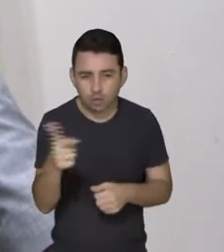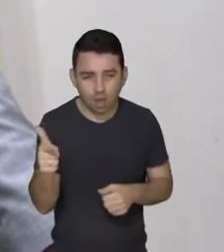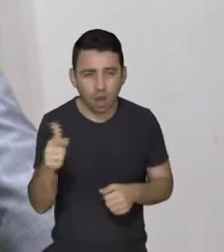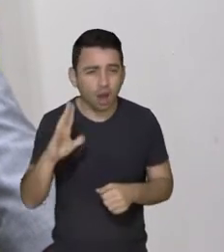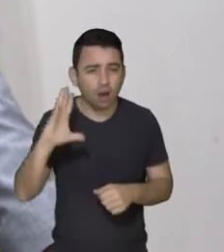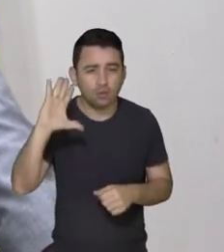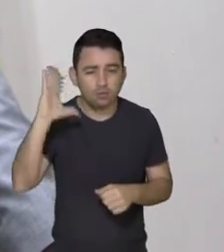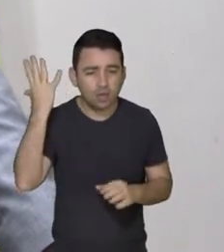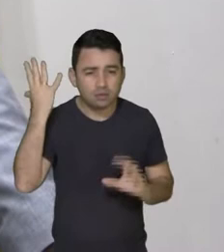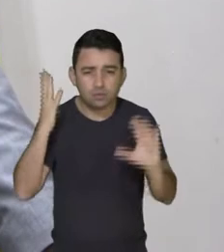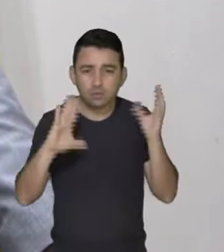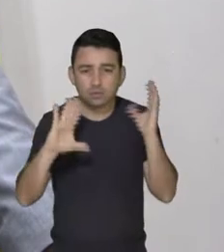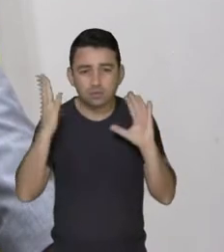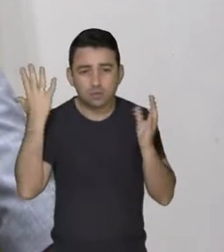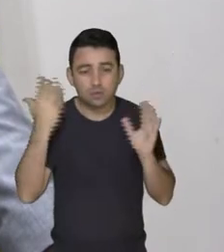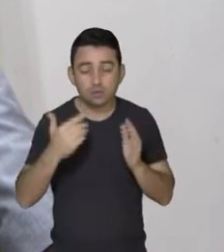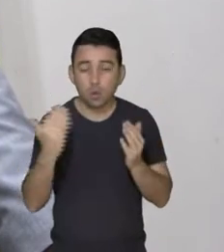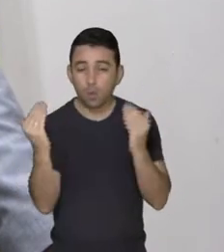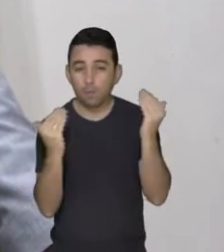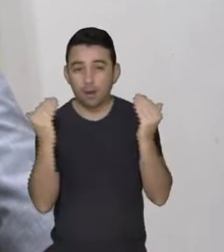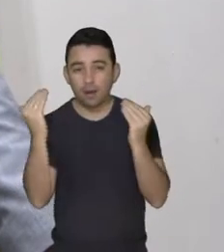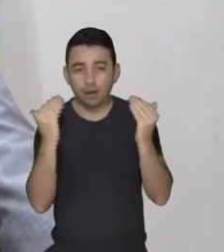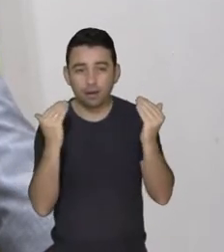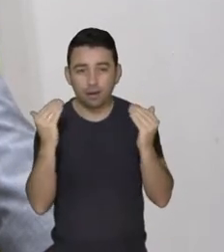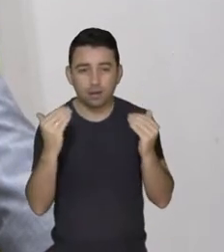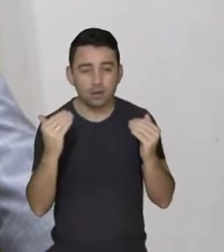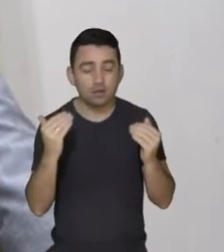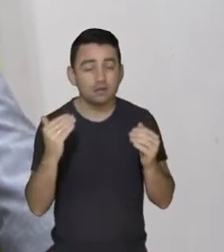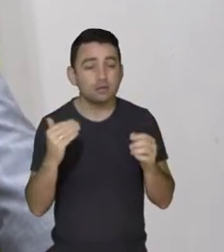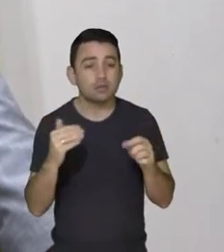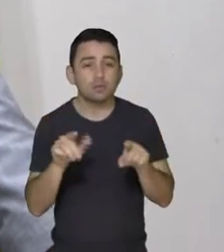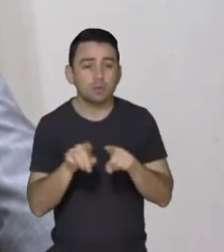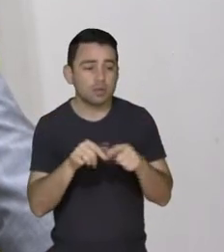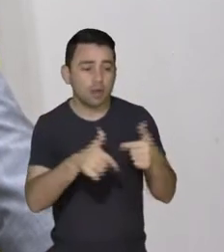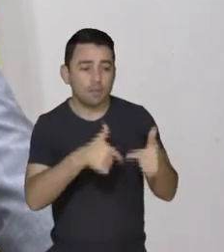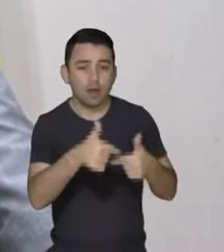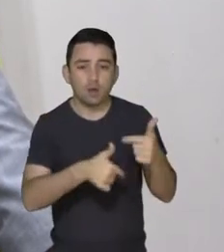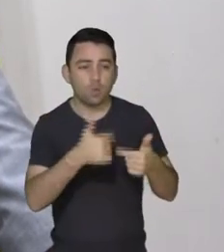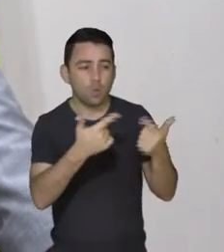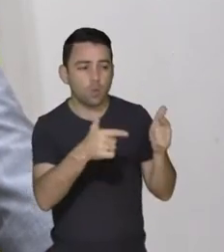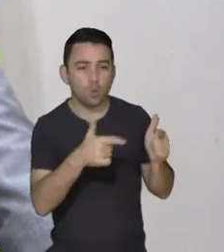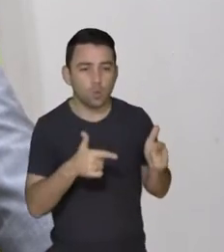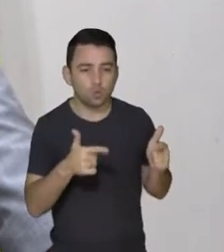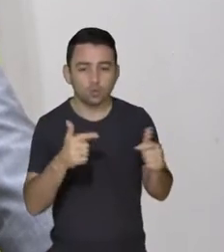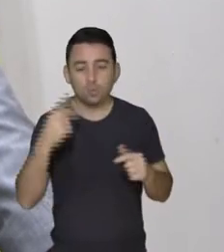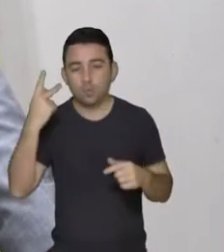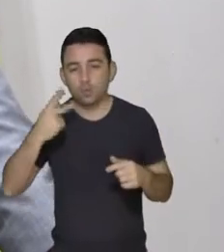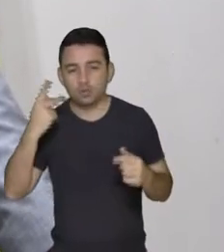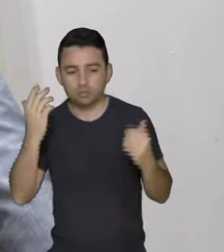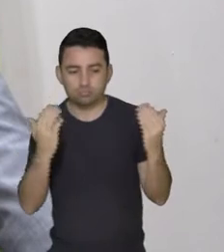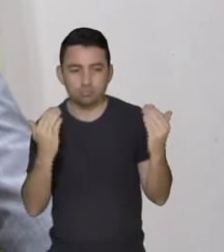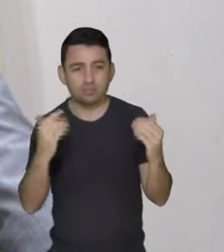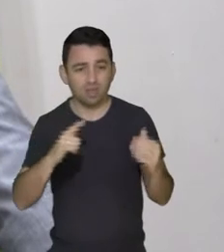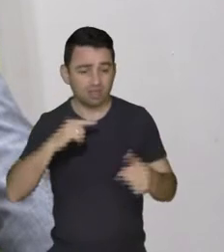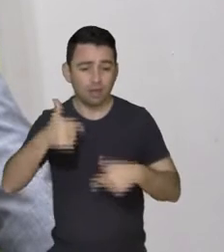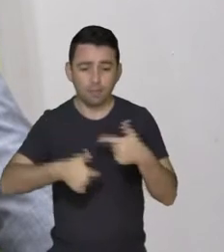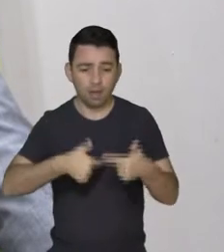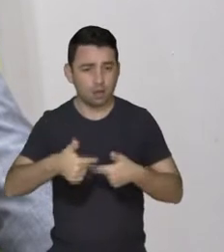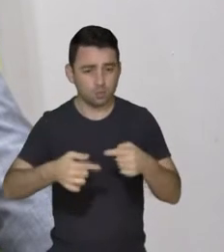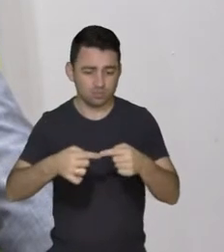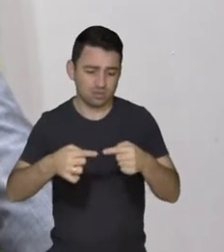em comparando a política com qualquer outra atividade existe o trabalho